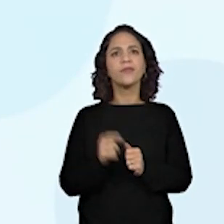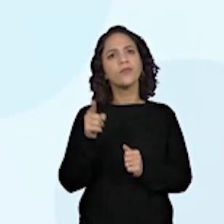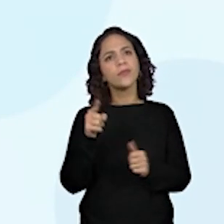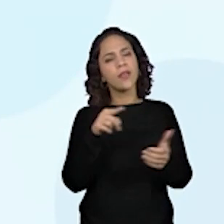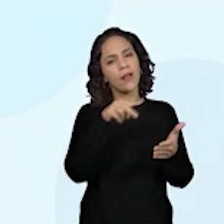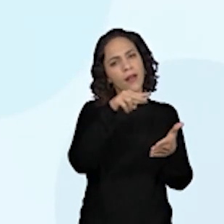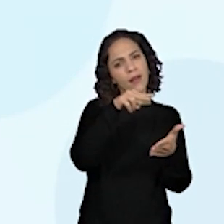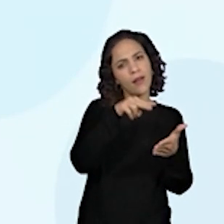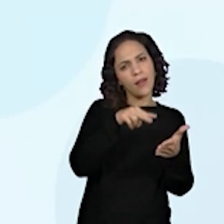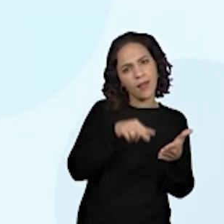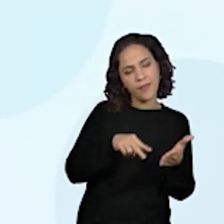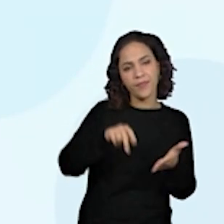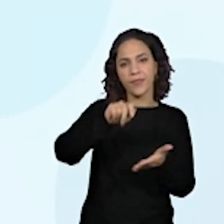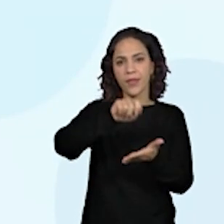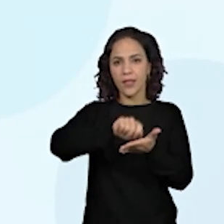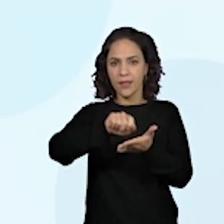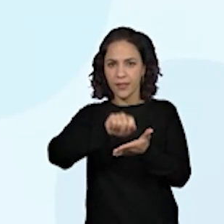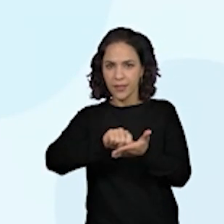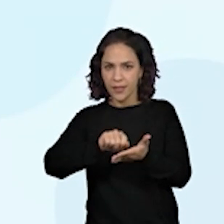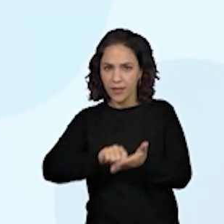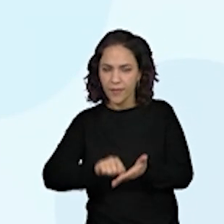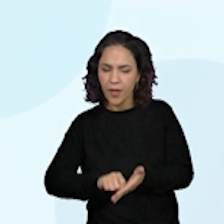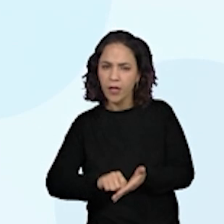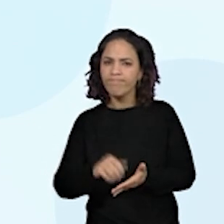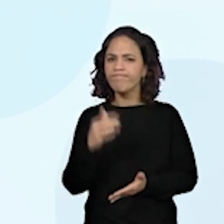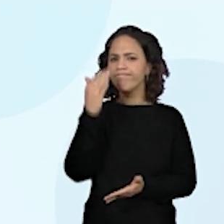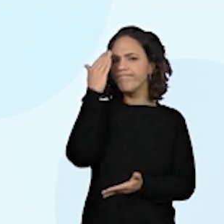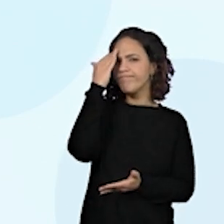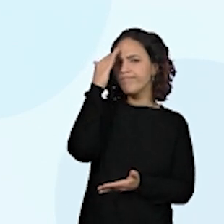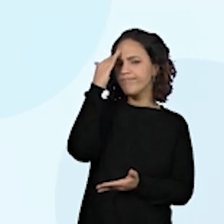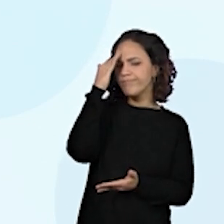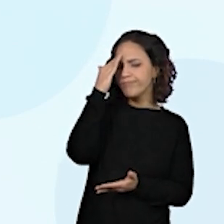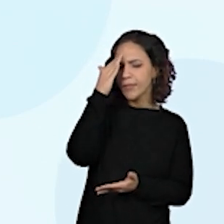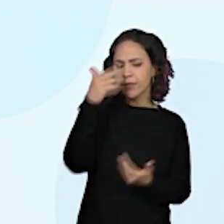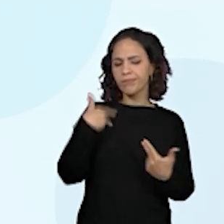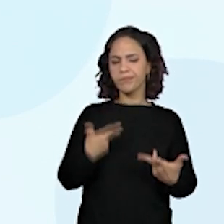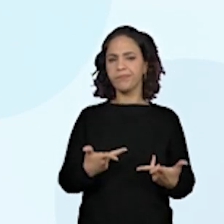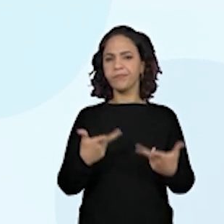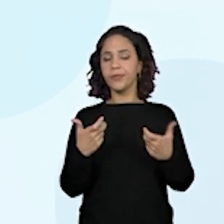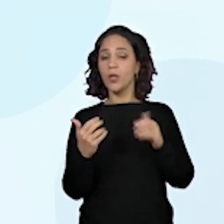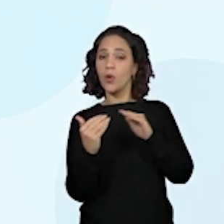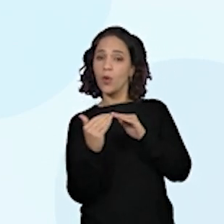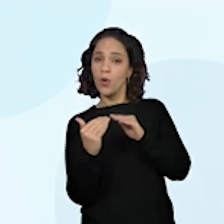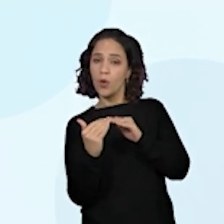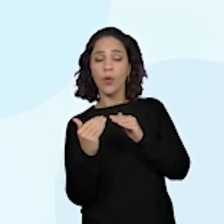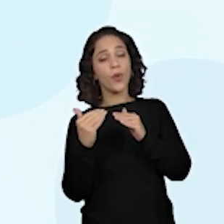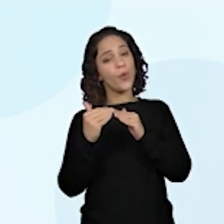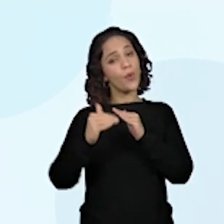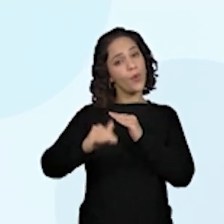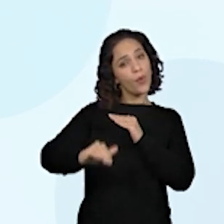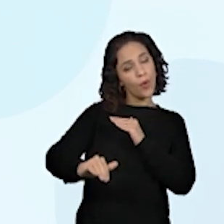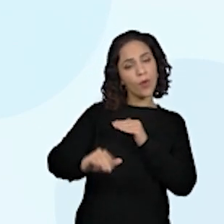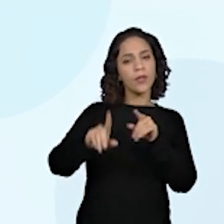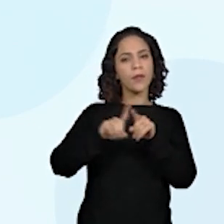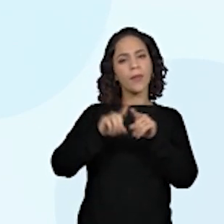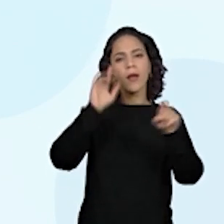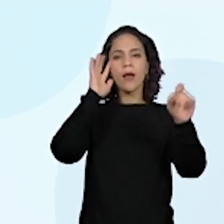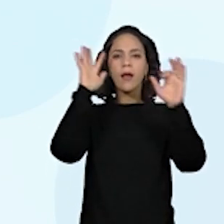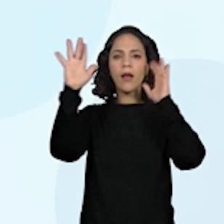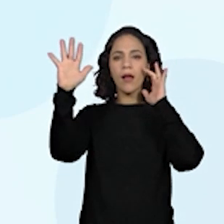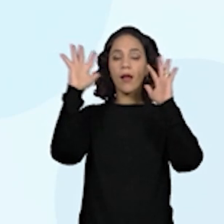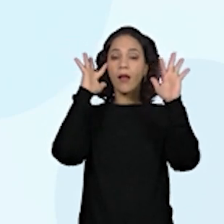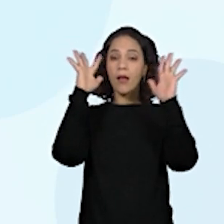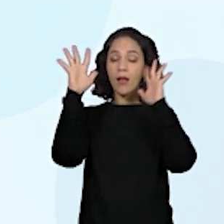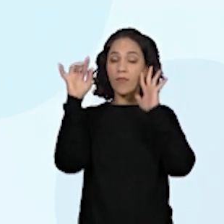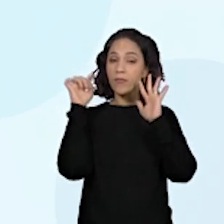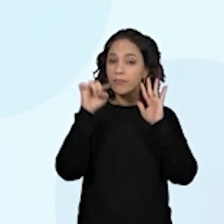ler, escrever, interpretar, concordar, discordar e refletir sobre um